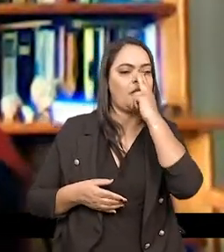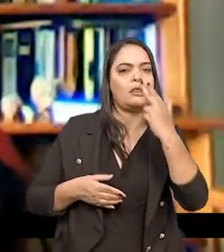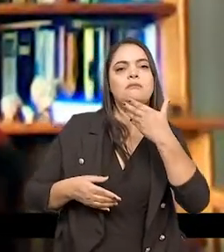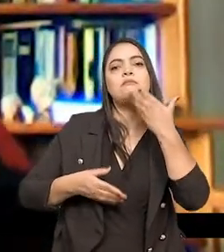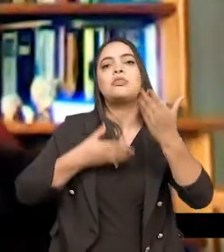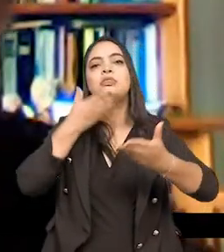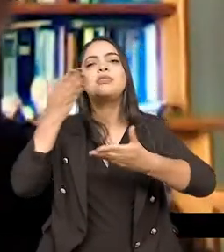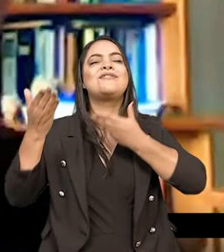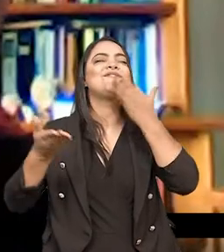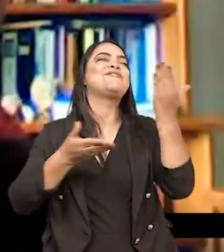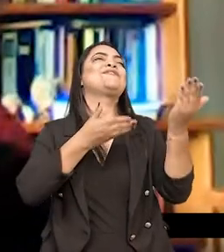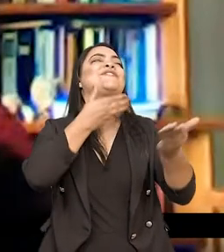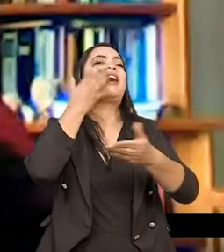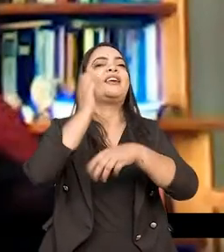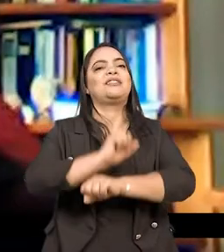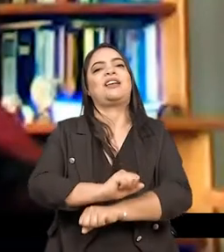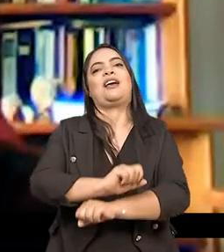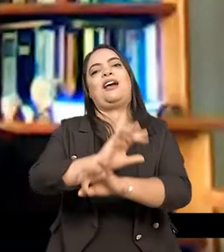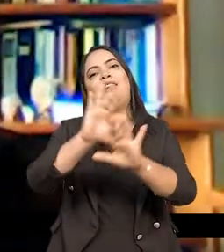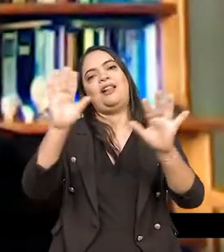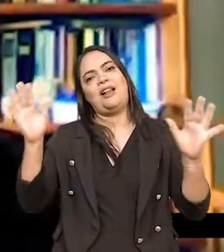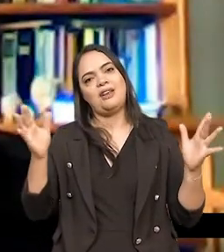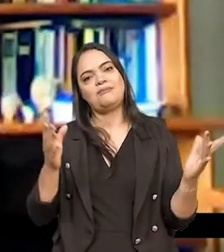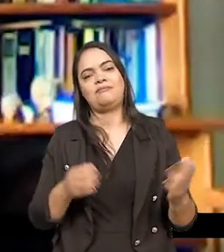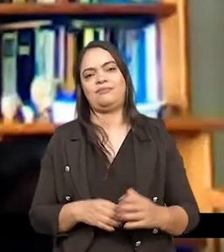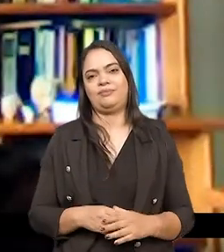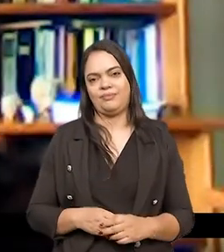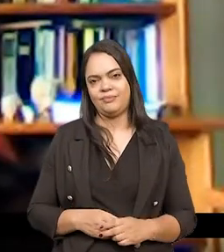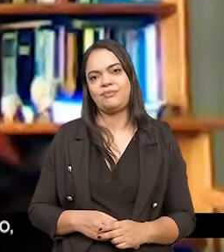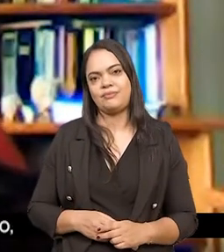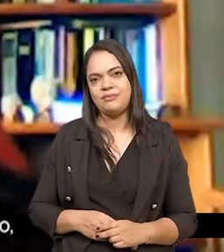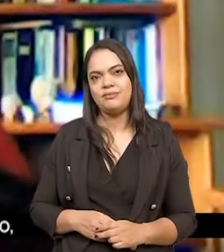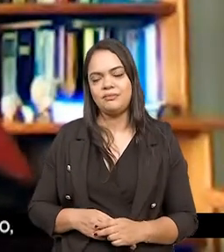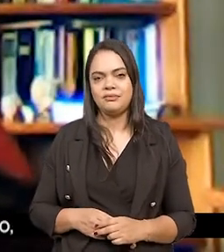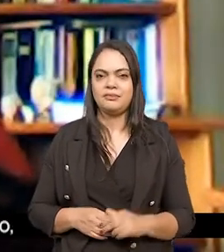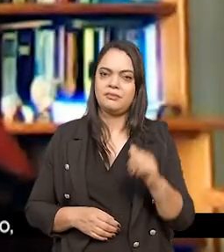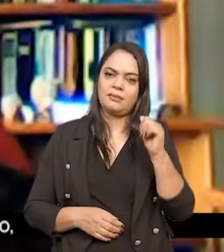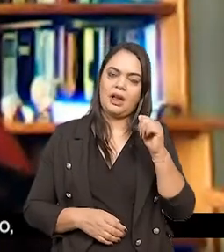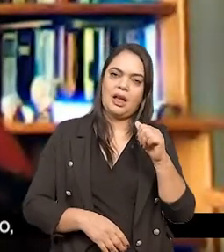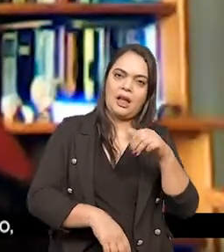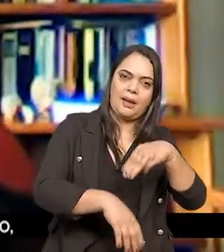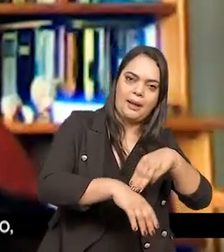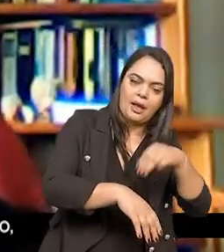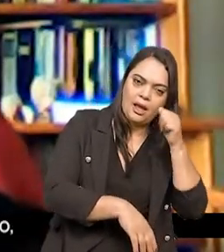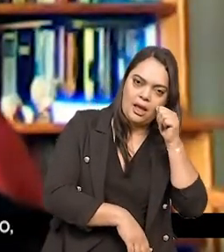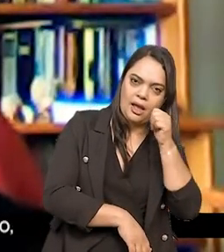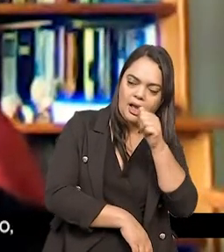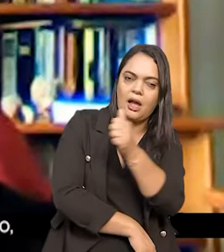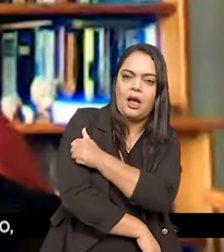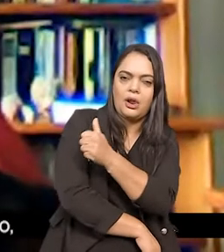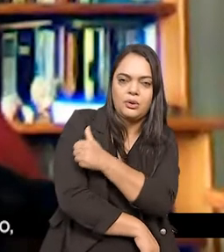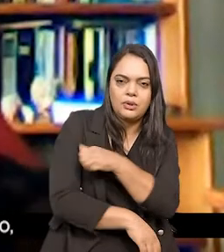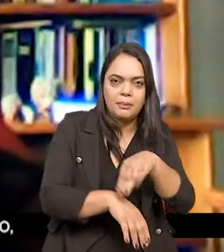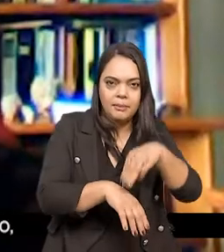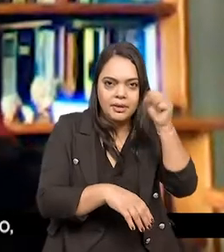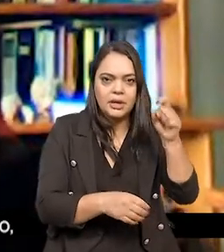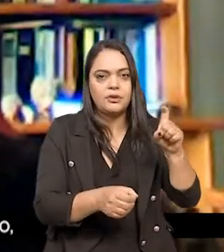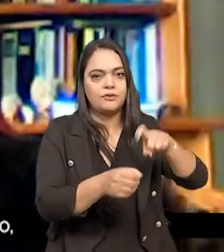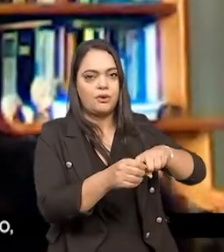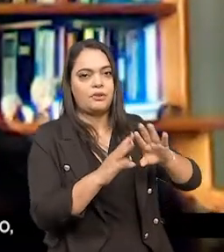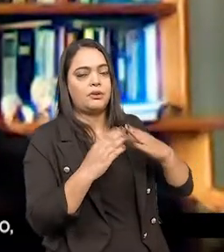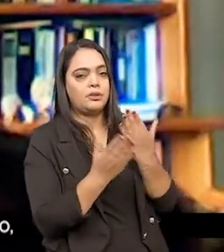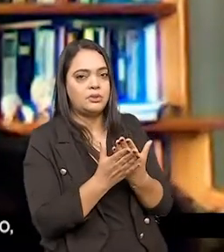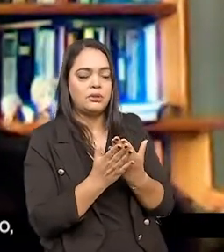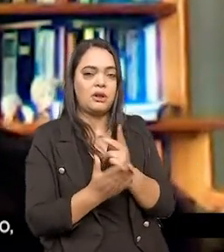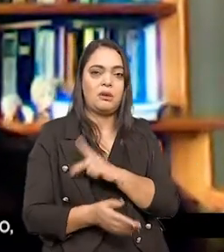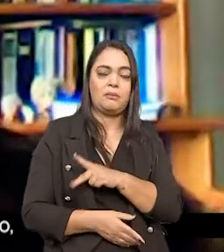fáceis. Mas daí voltam para a escola, isso é um problema. A mestranda que volta para a escola lá pública, ela vem